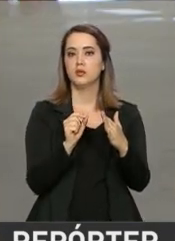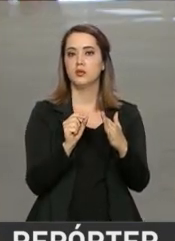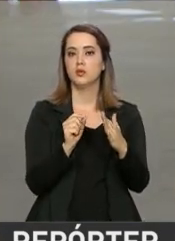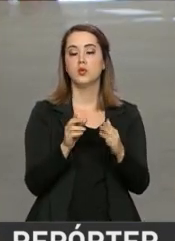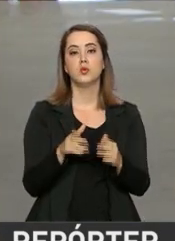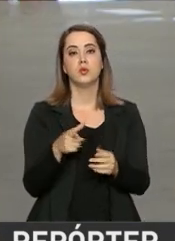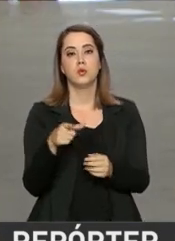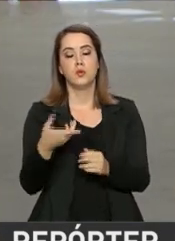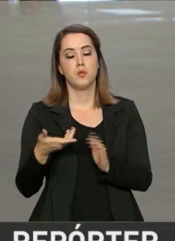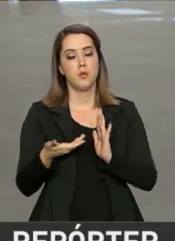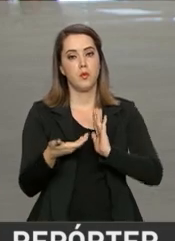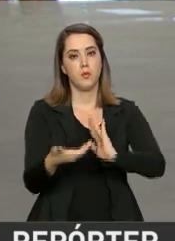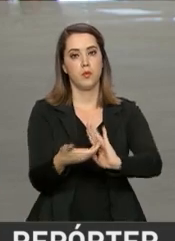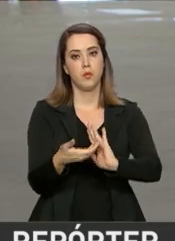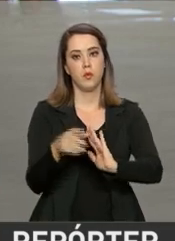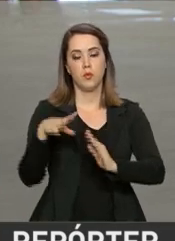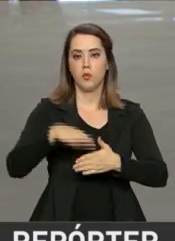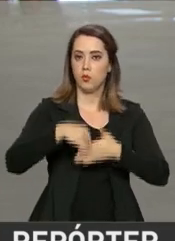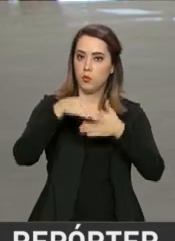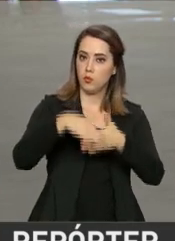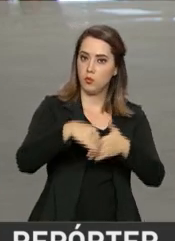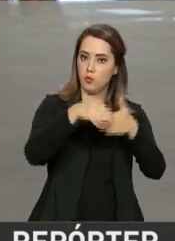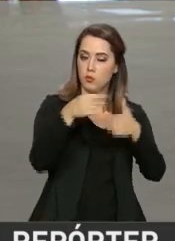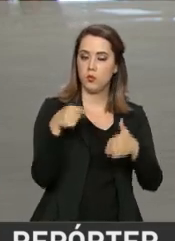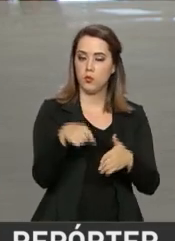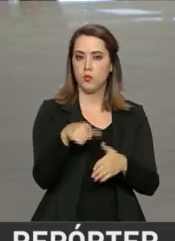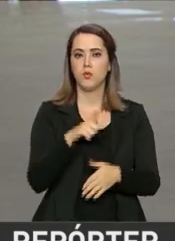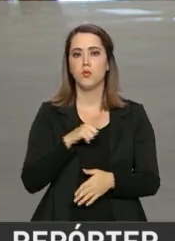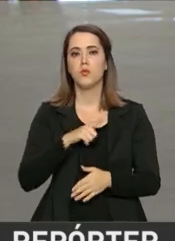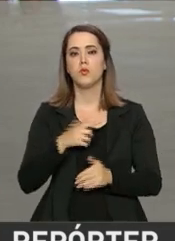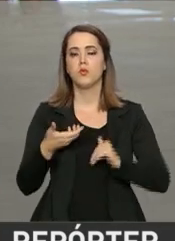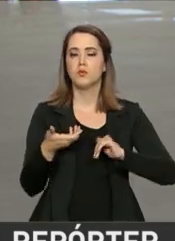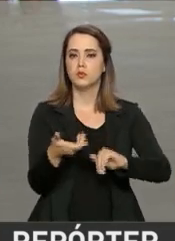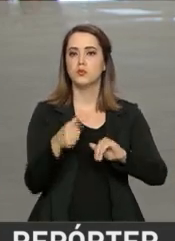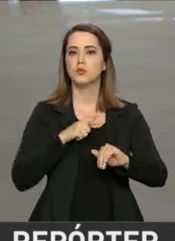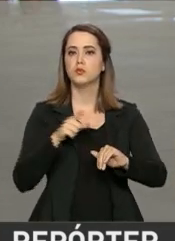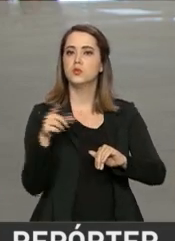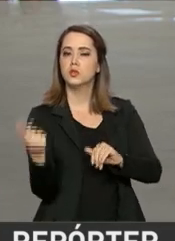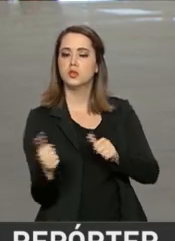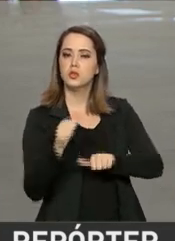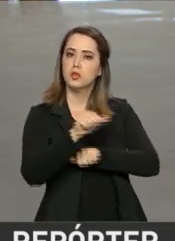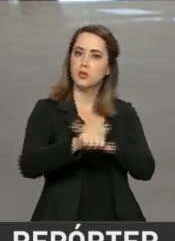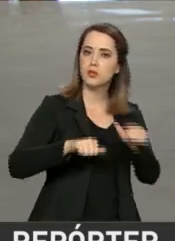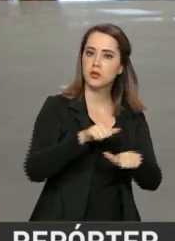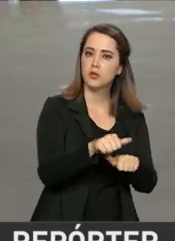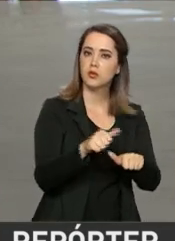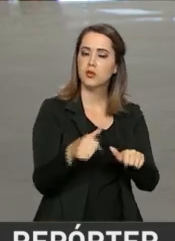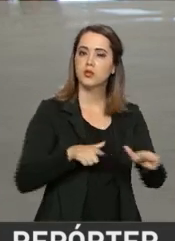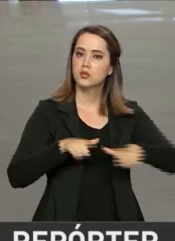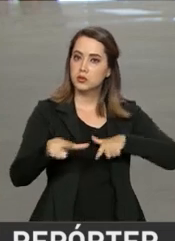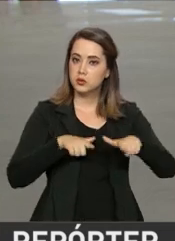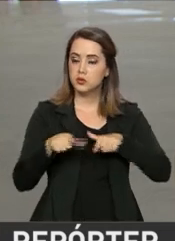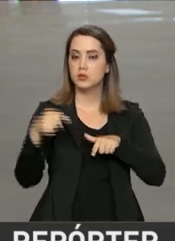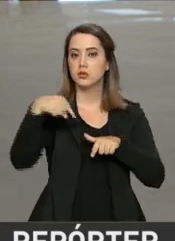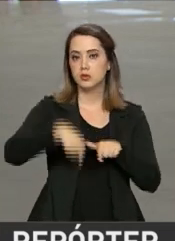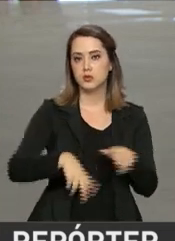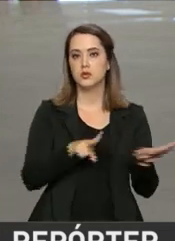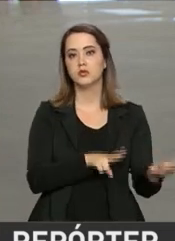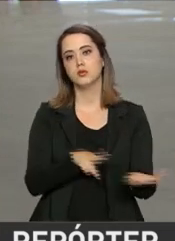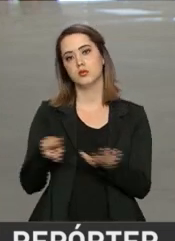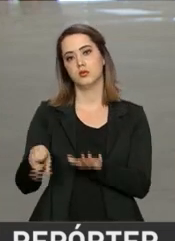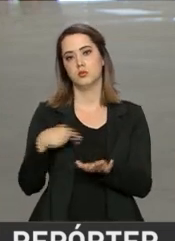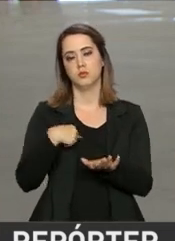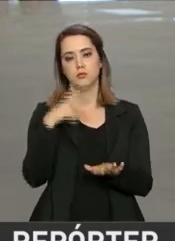base aliada na Câmara dos Deputados o assunto foi a retomada dos trabalhos na casa nesta semana e a